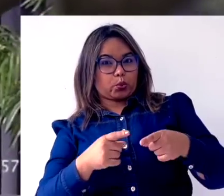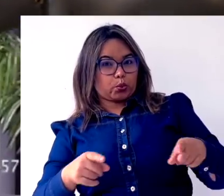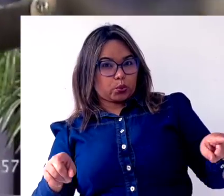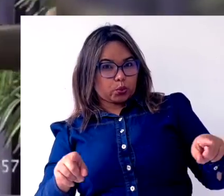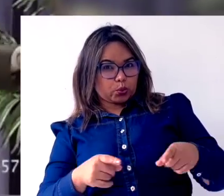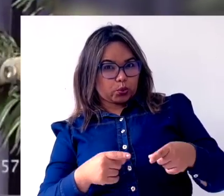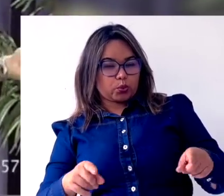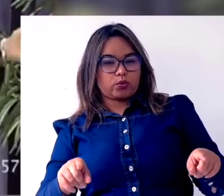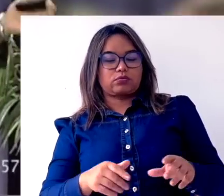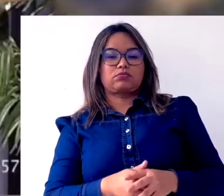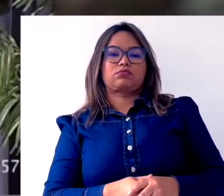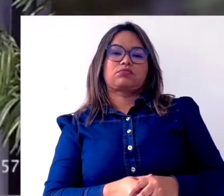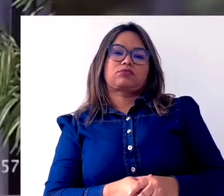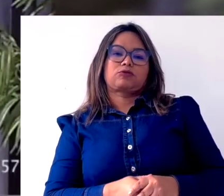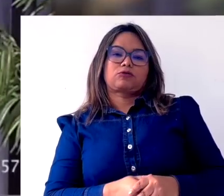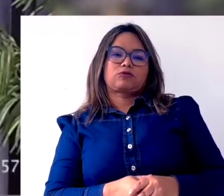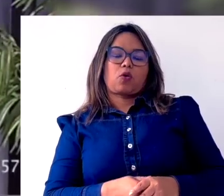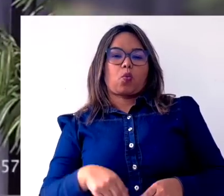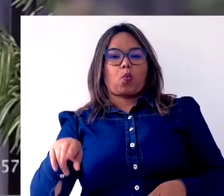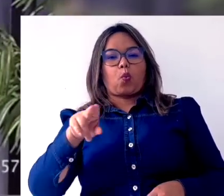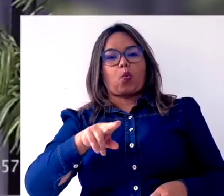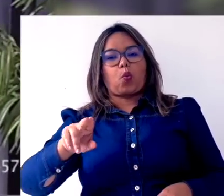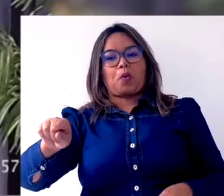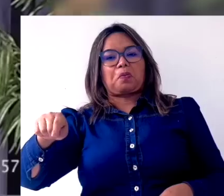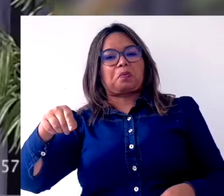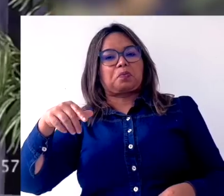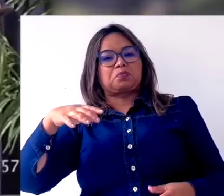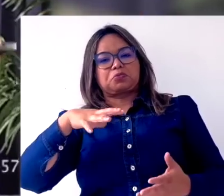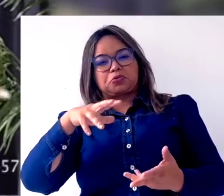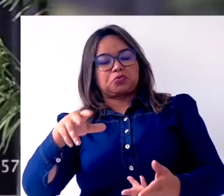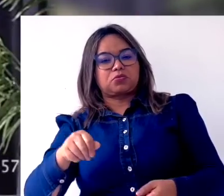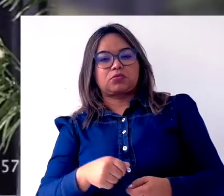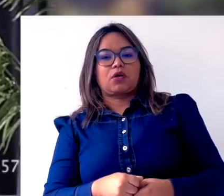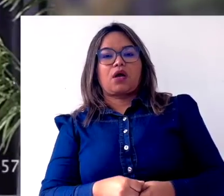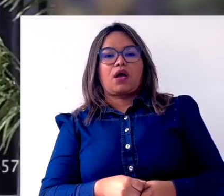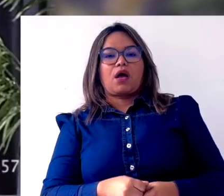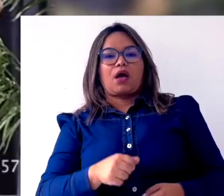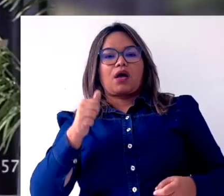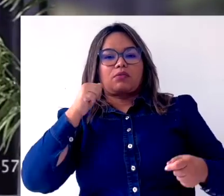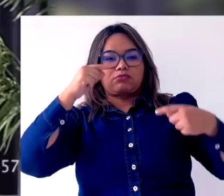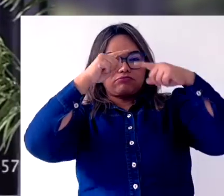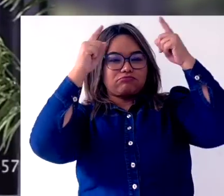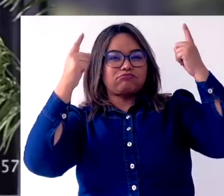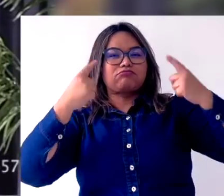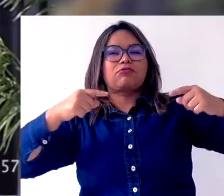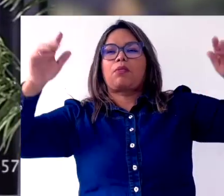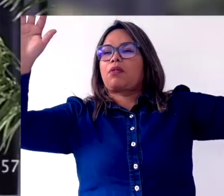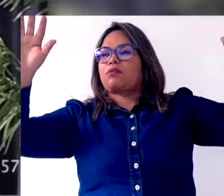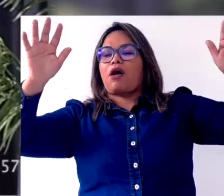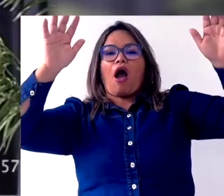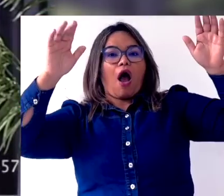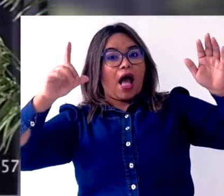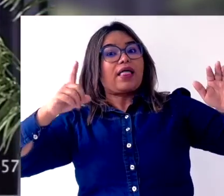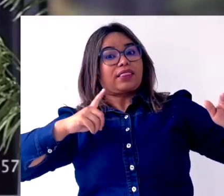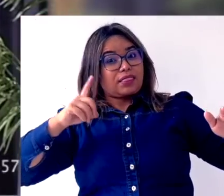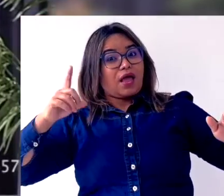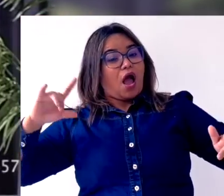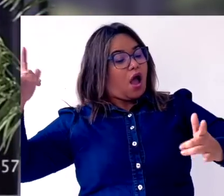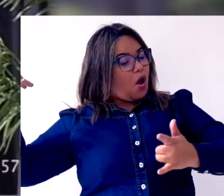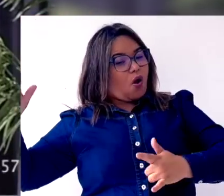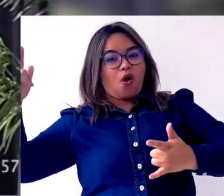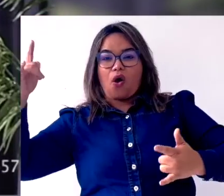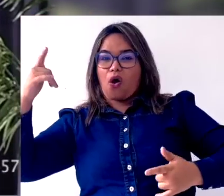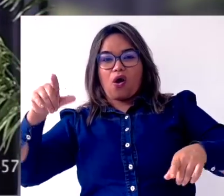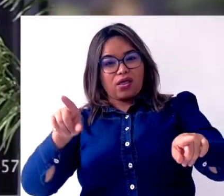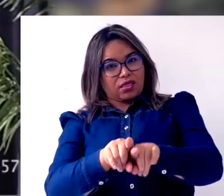levantados, as freiras estavam balançando os braços, e houve também rock pesado de um tal de DC Talk, e outras